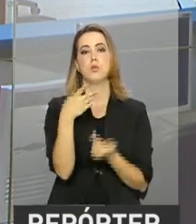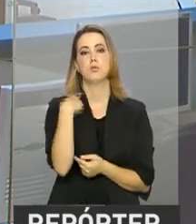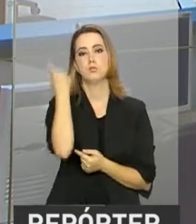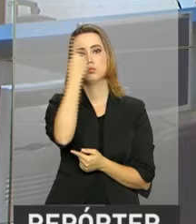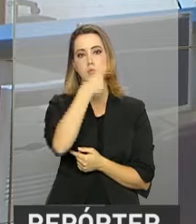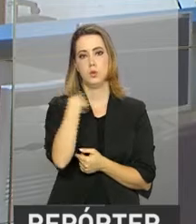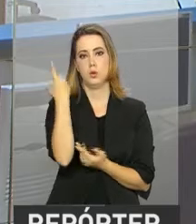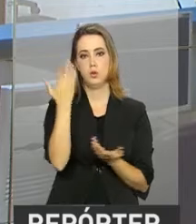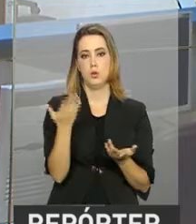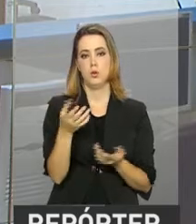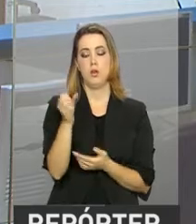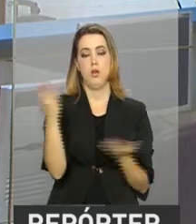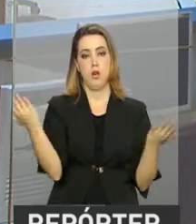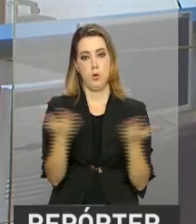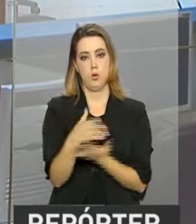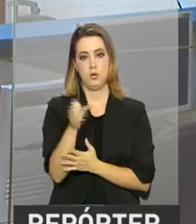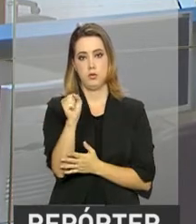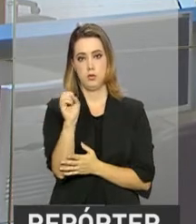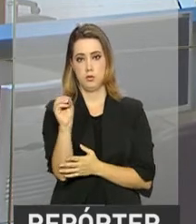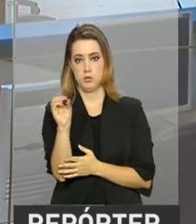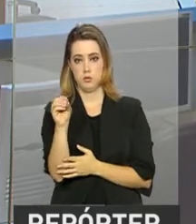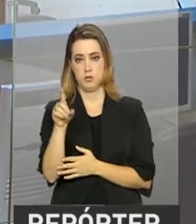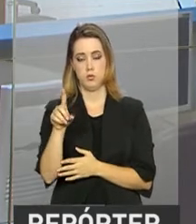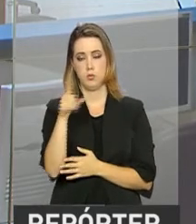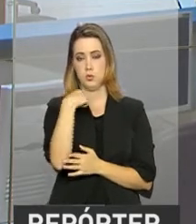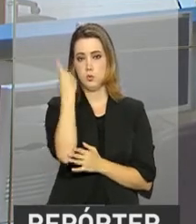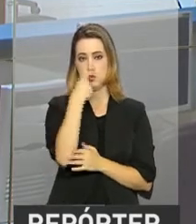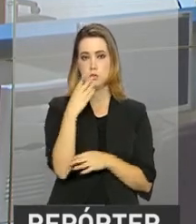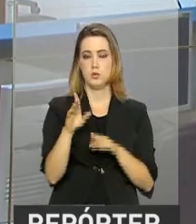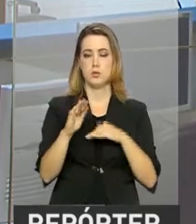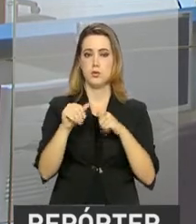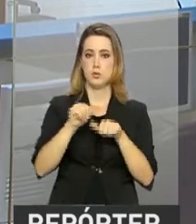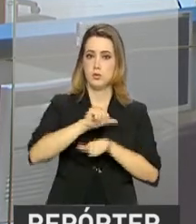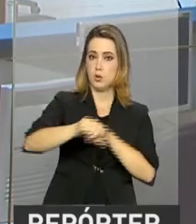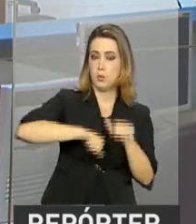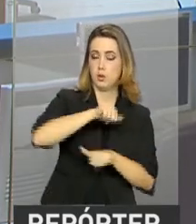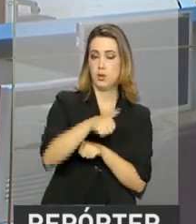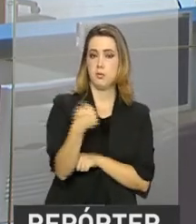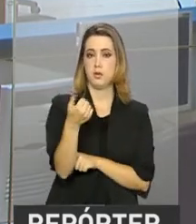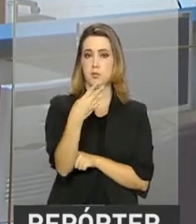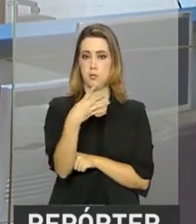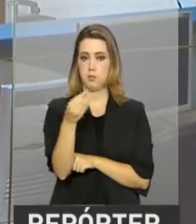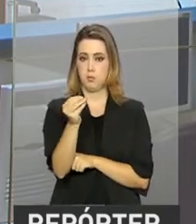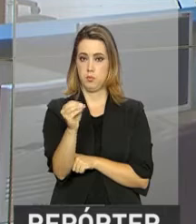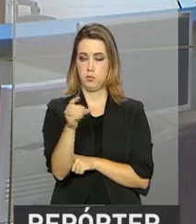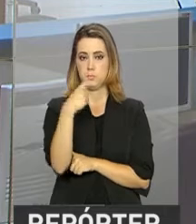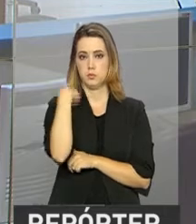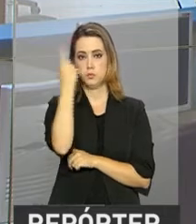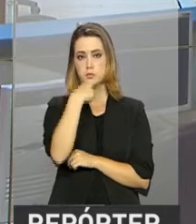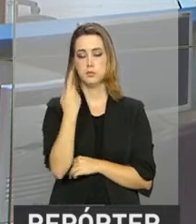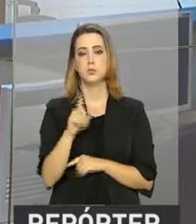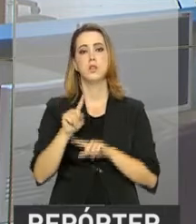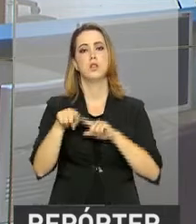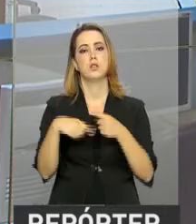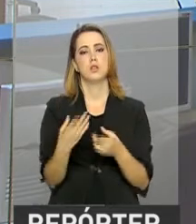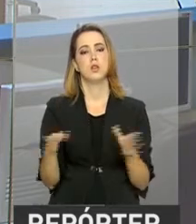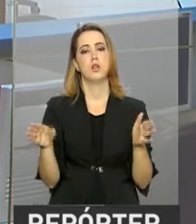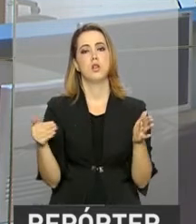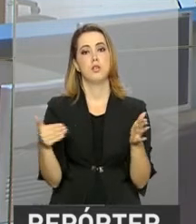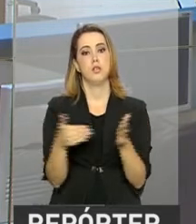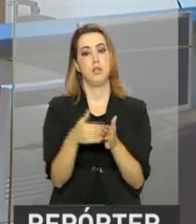passando das atuais 800 horas para 1400 horas a matéria precisa ser votada até o final do novo prazo